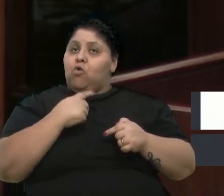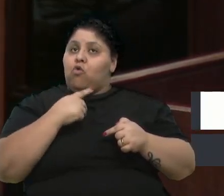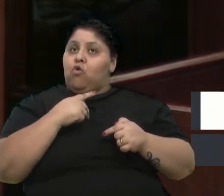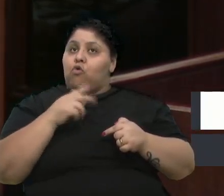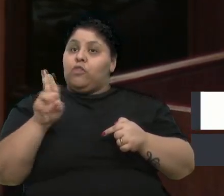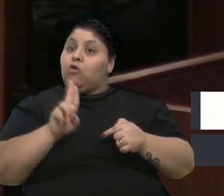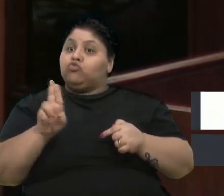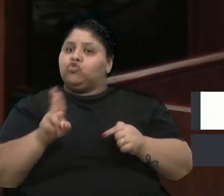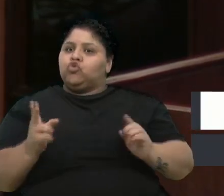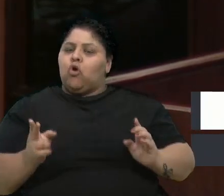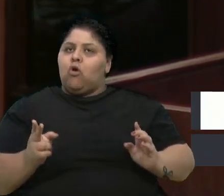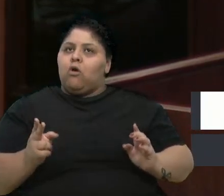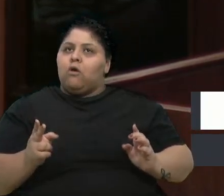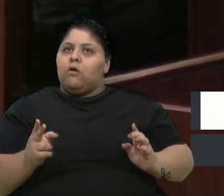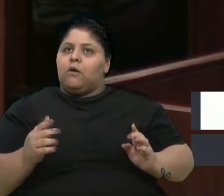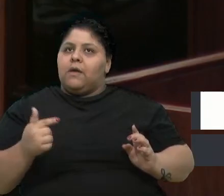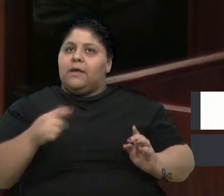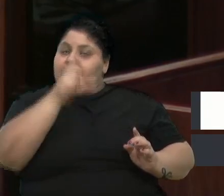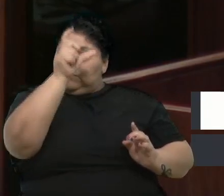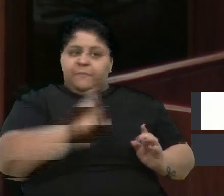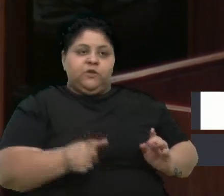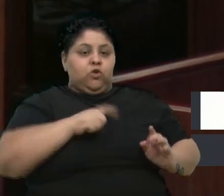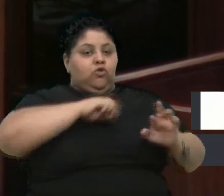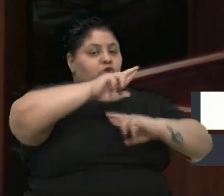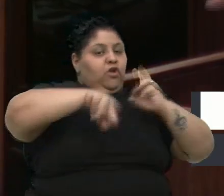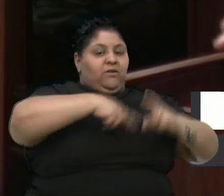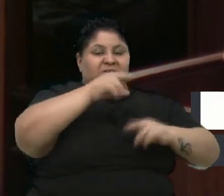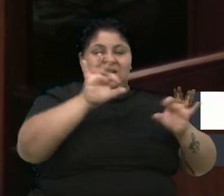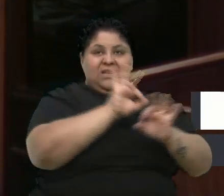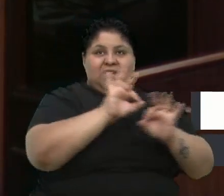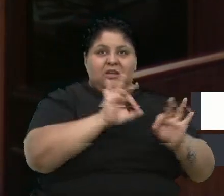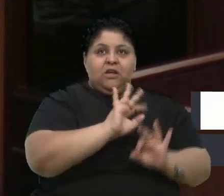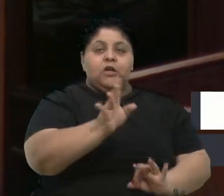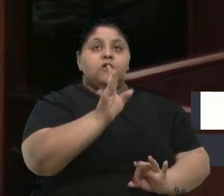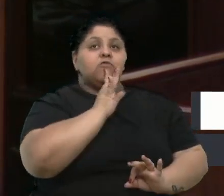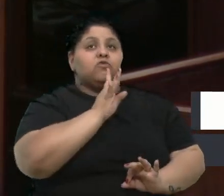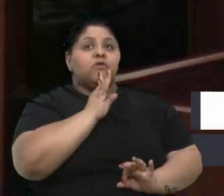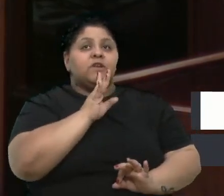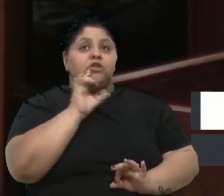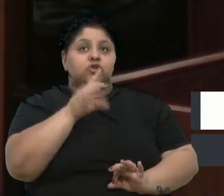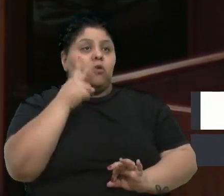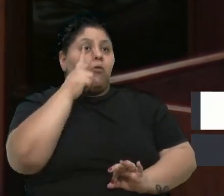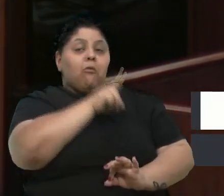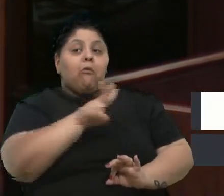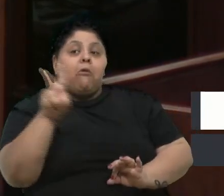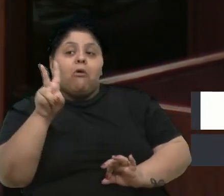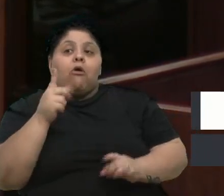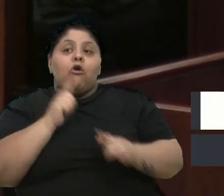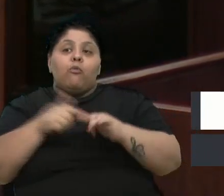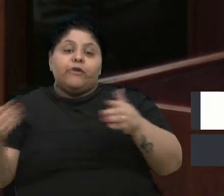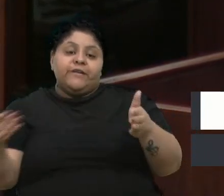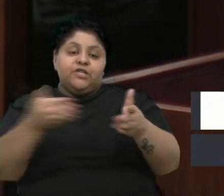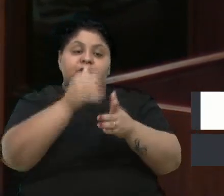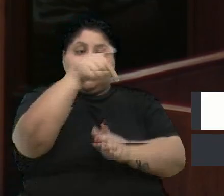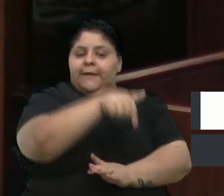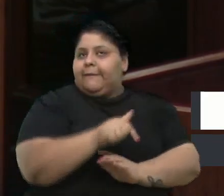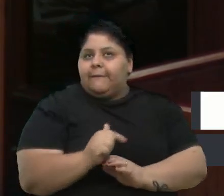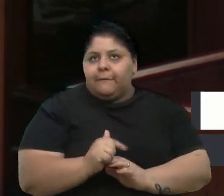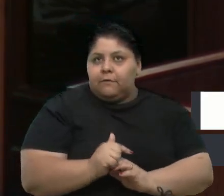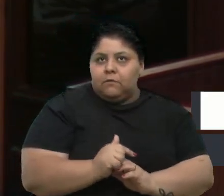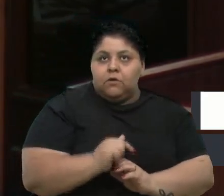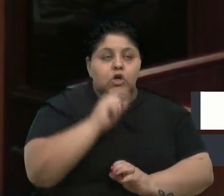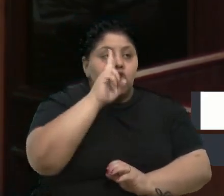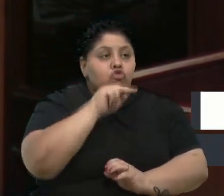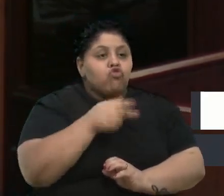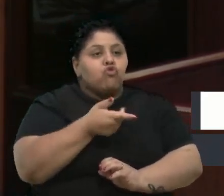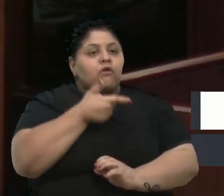Essa pessoa eu não tenho relacionamento nenhum com ela, eu a conheço de vista, porque vem aqui na casa de vez em quando, nunca